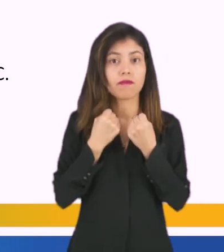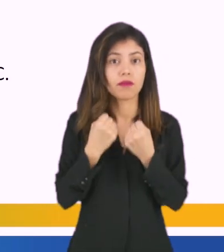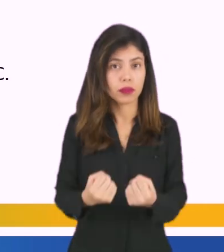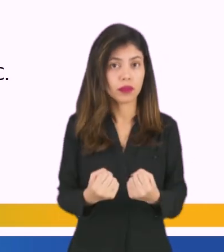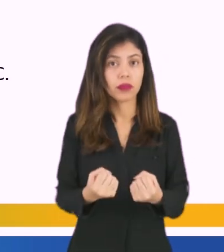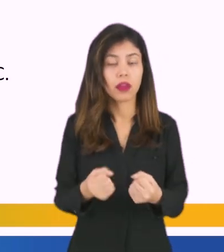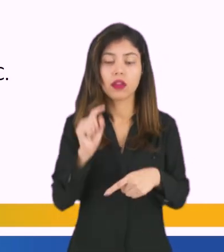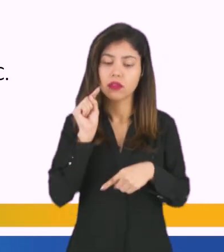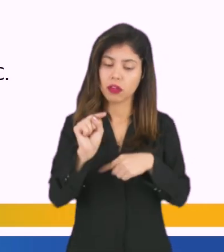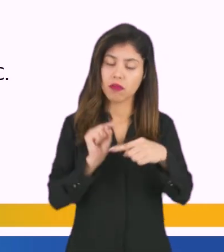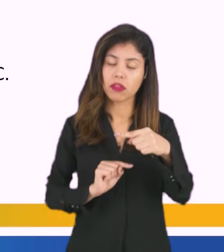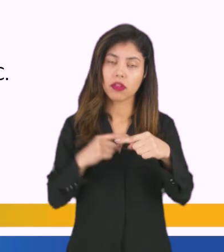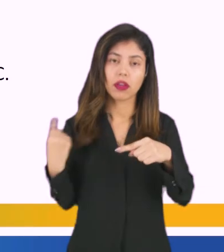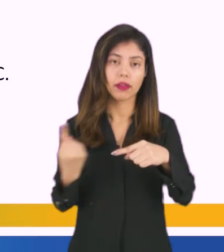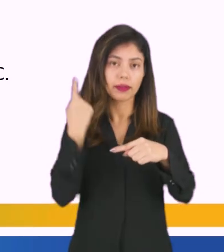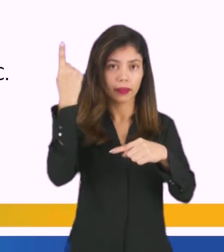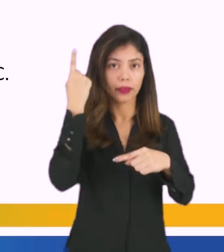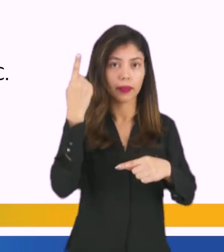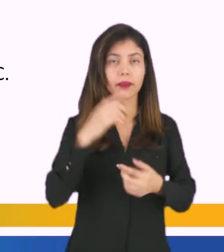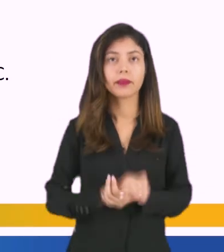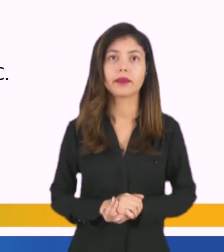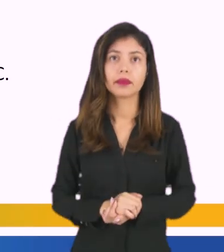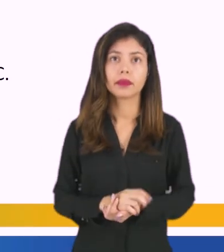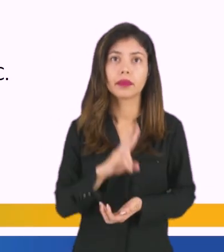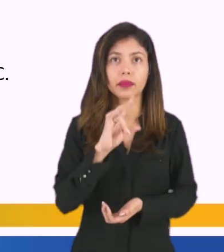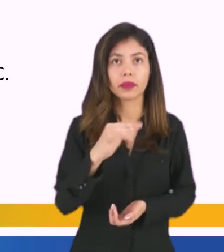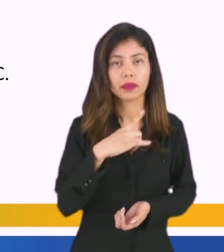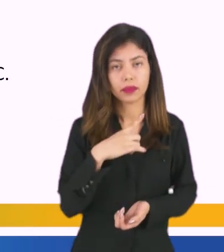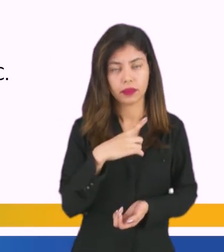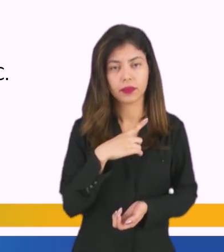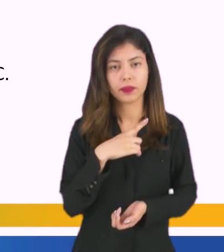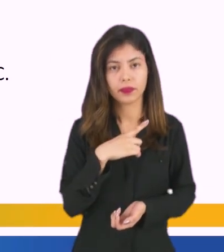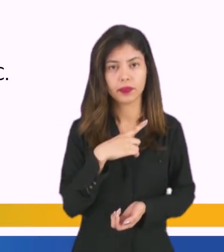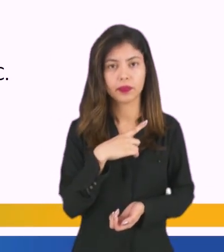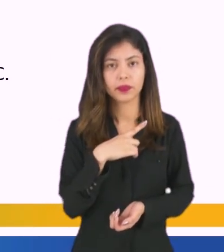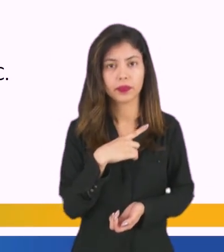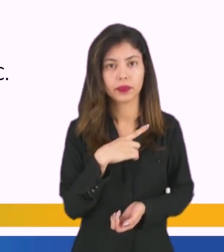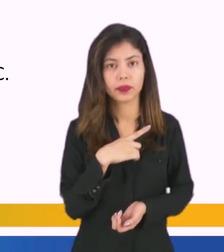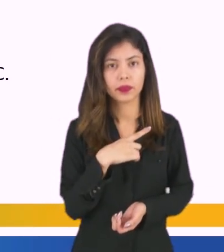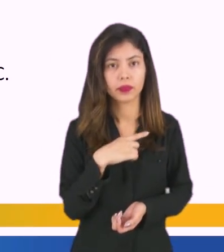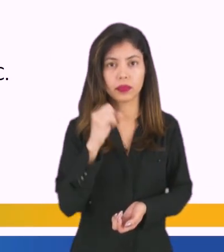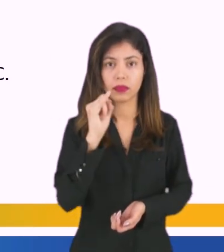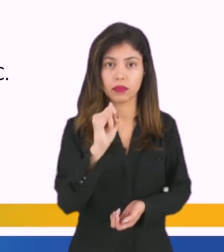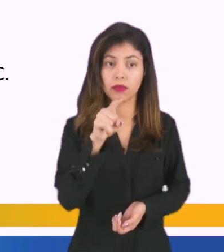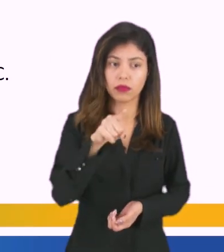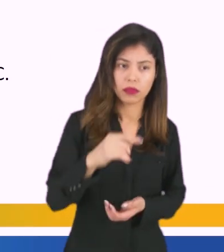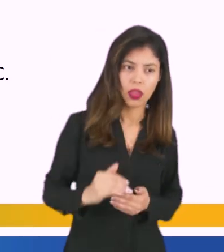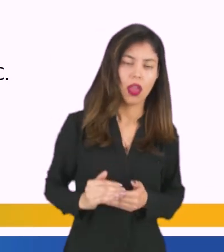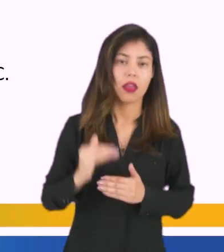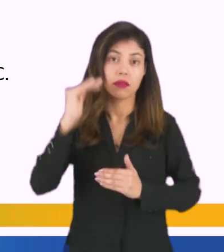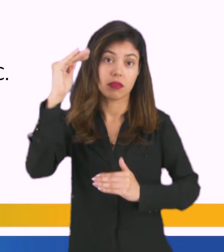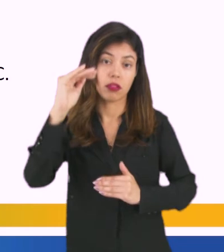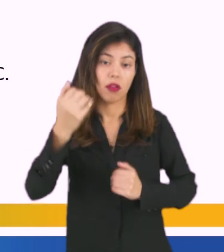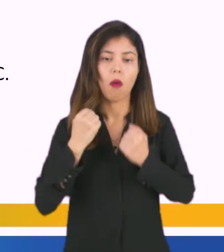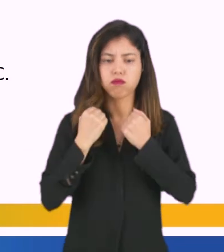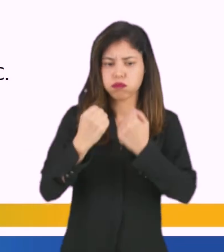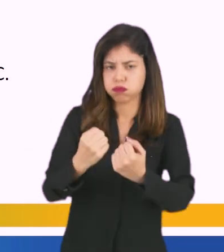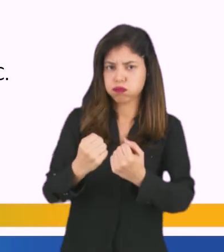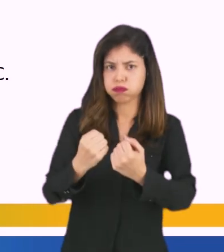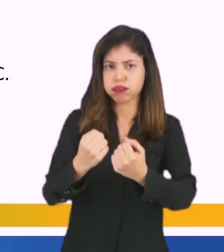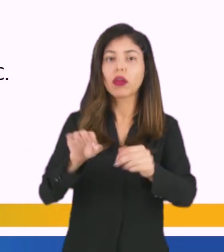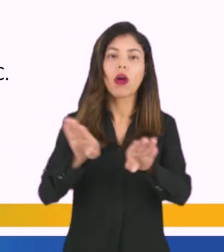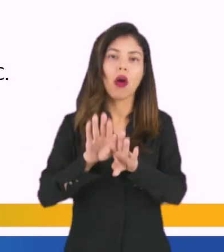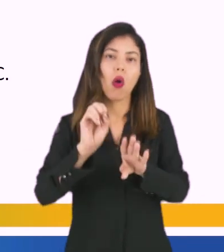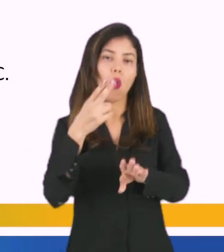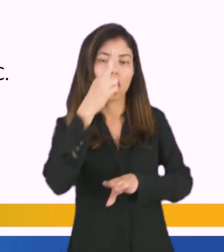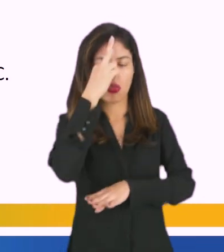sua altura ao quadrado. E aí você tem o índice de se você está acima do peso, está no seu peso normal,